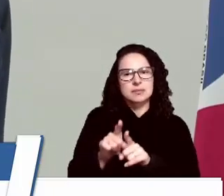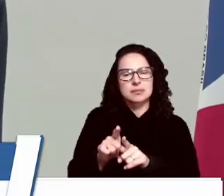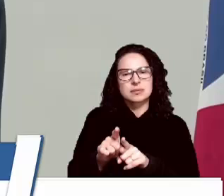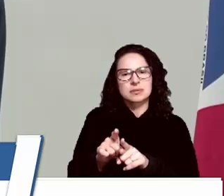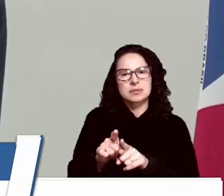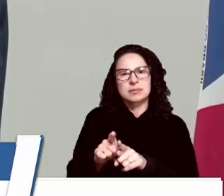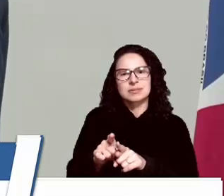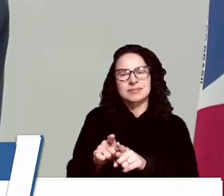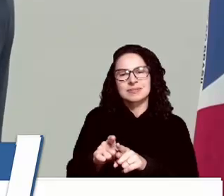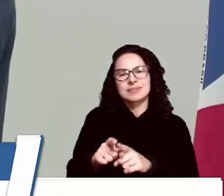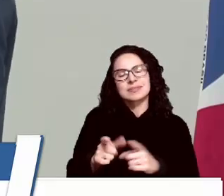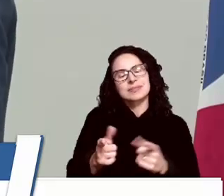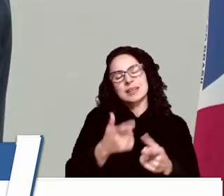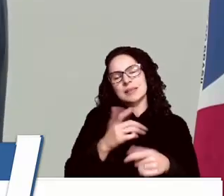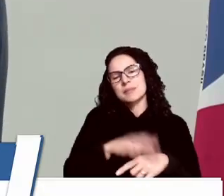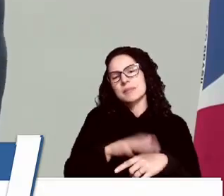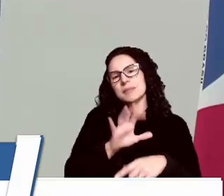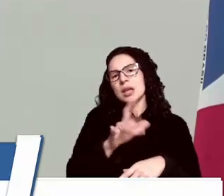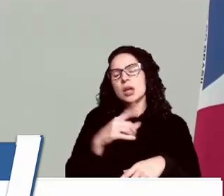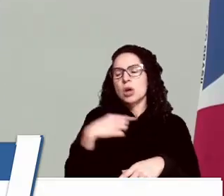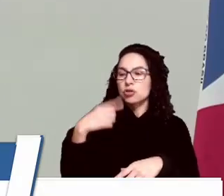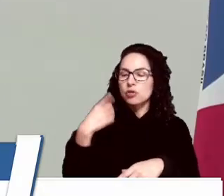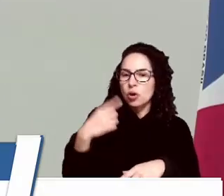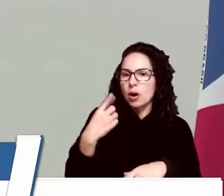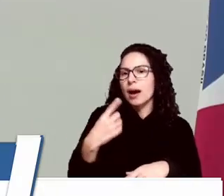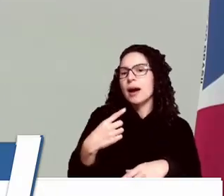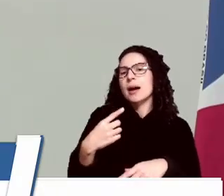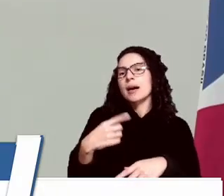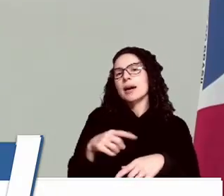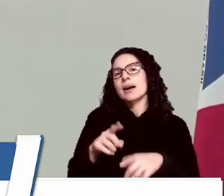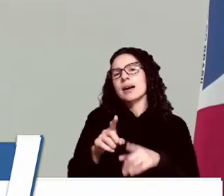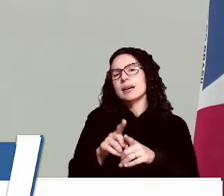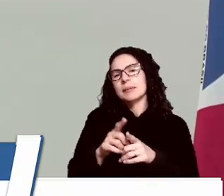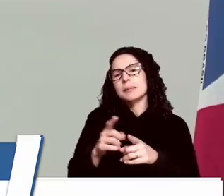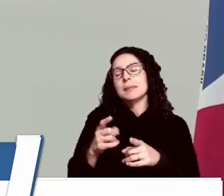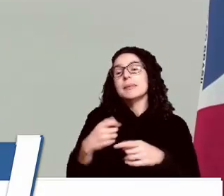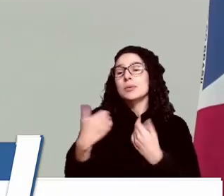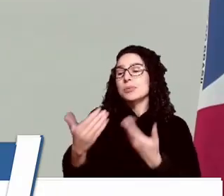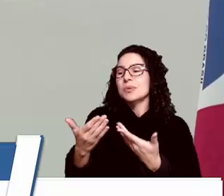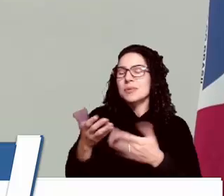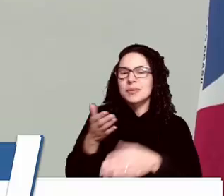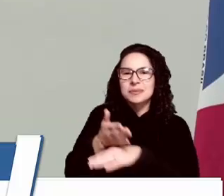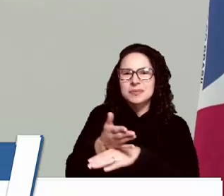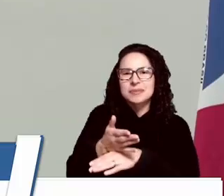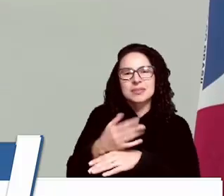E o que você passa, né, pelos advogados, pela jovem advocacia, que você se empenha